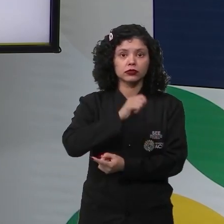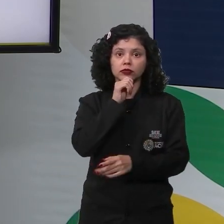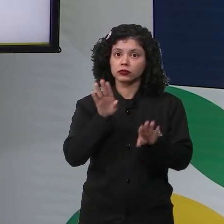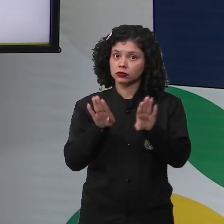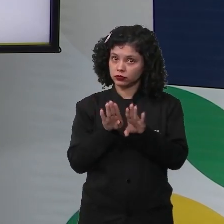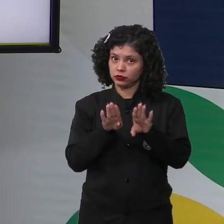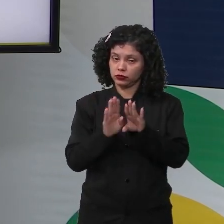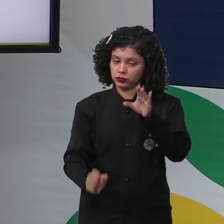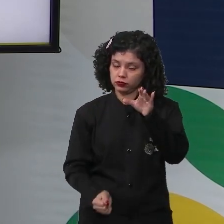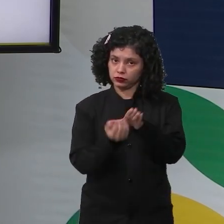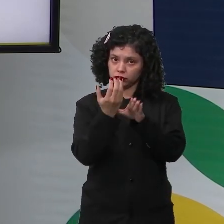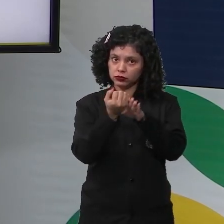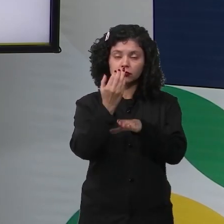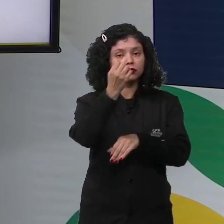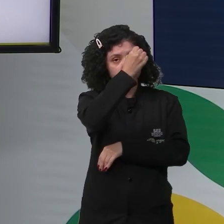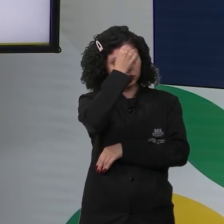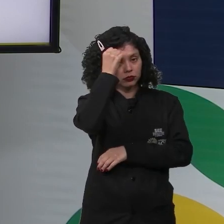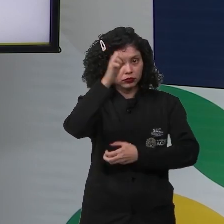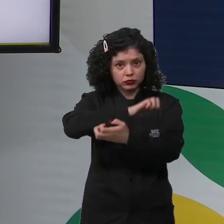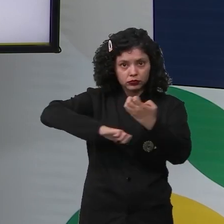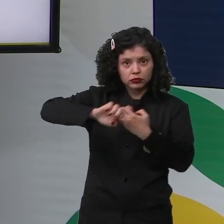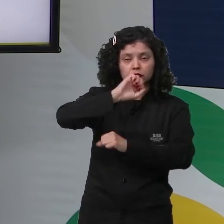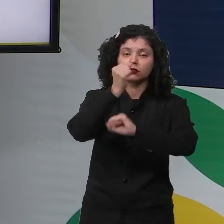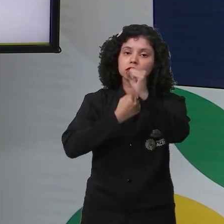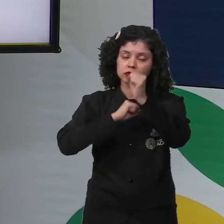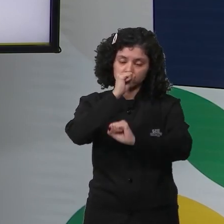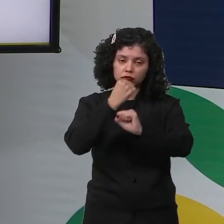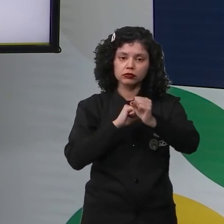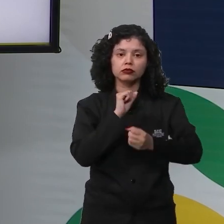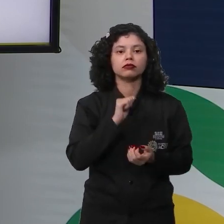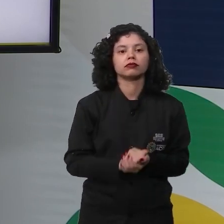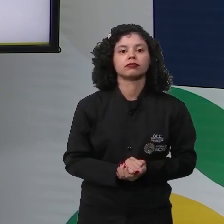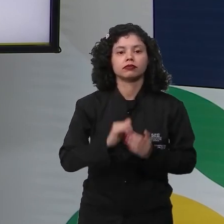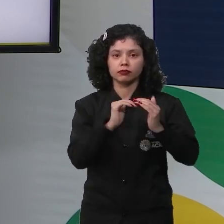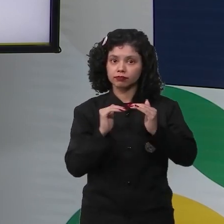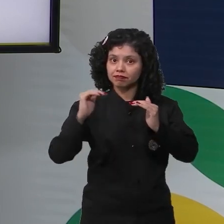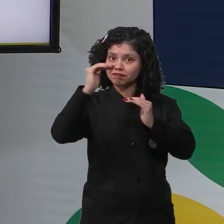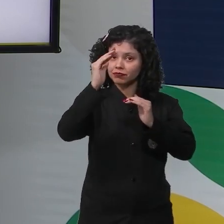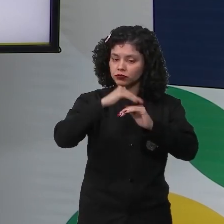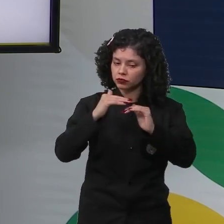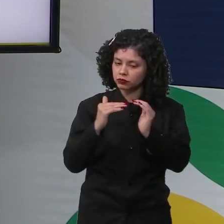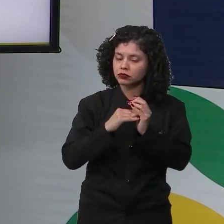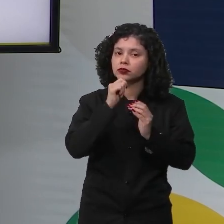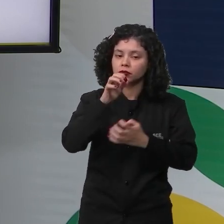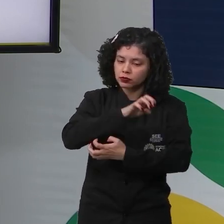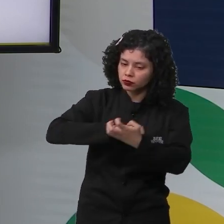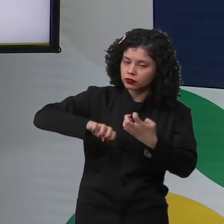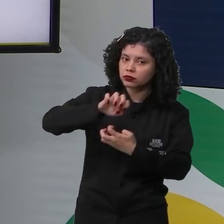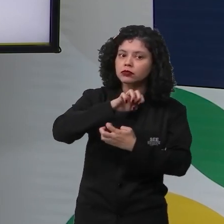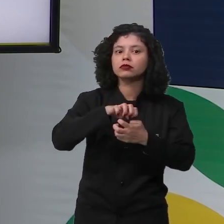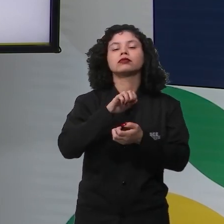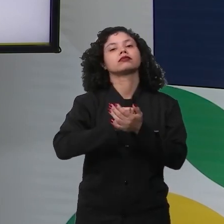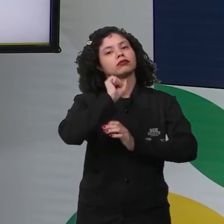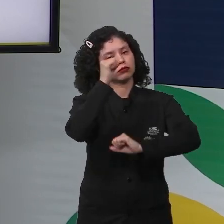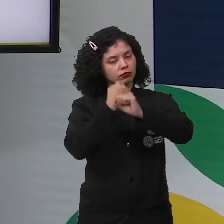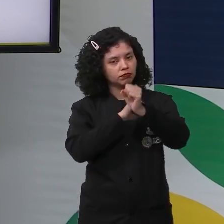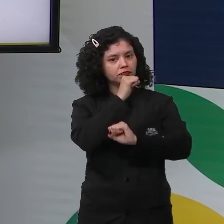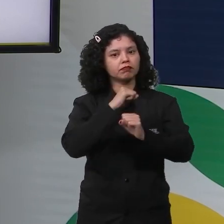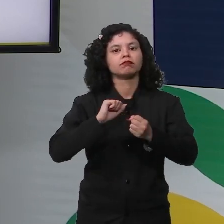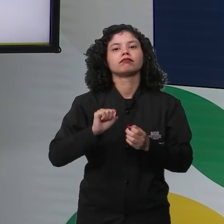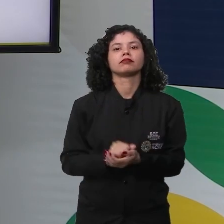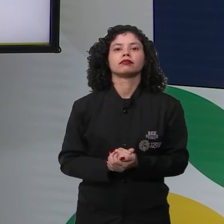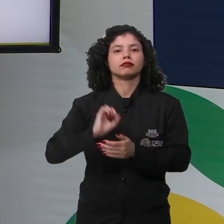da sociologia foi a Revolução Industrial. Acima de tudo, a Revolução Industrial,